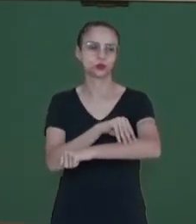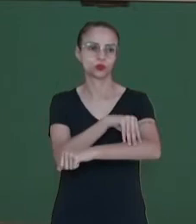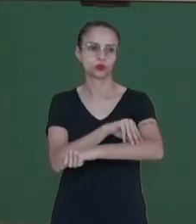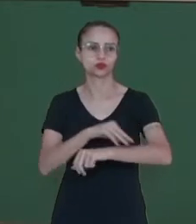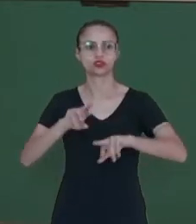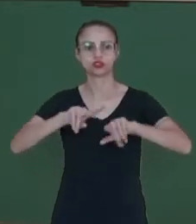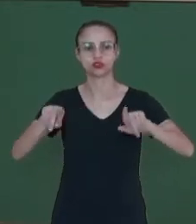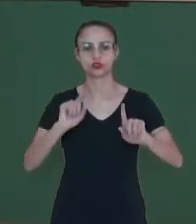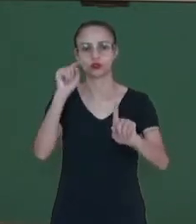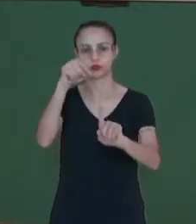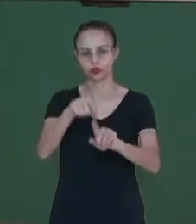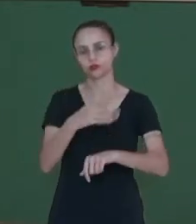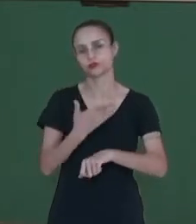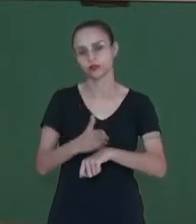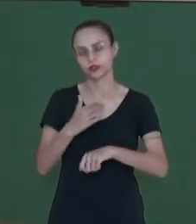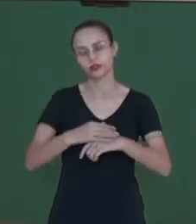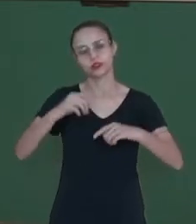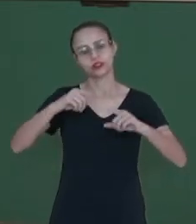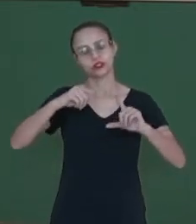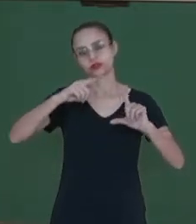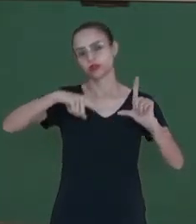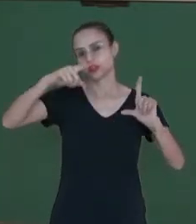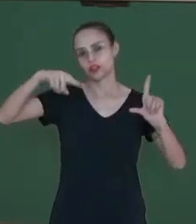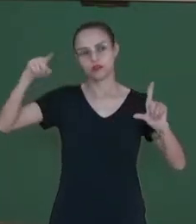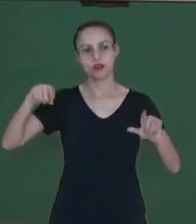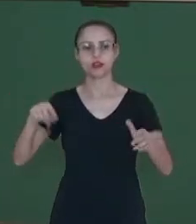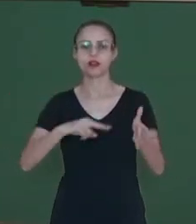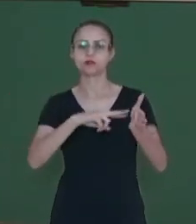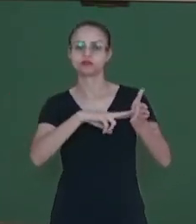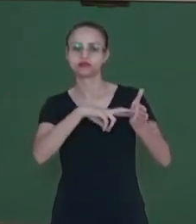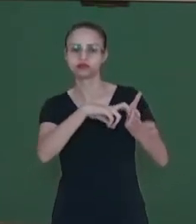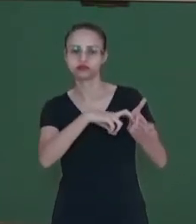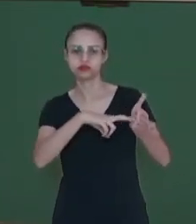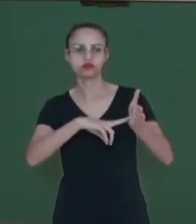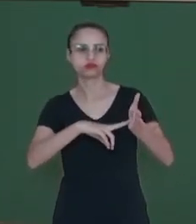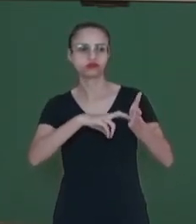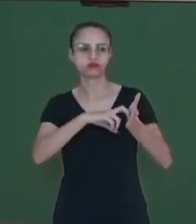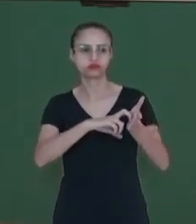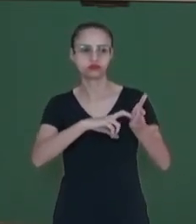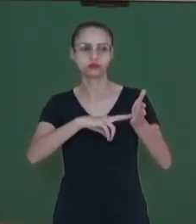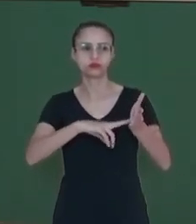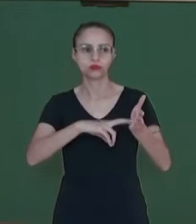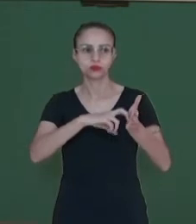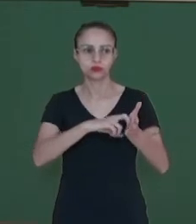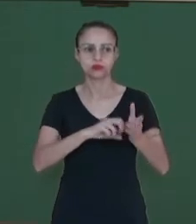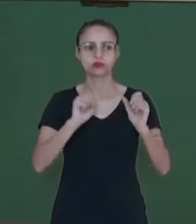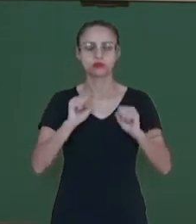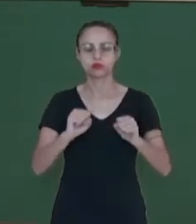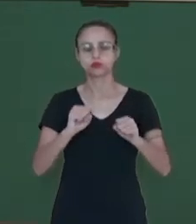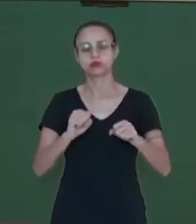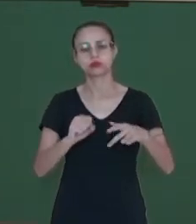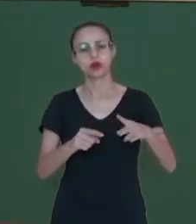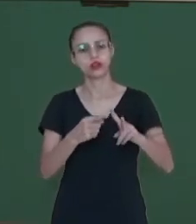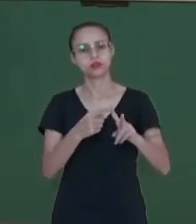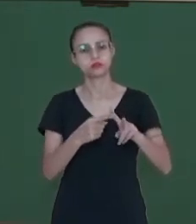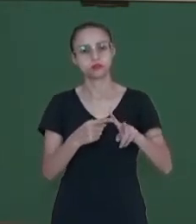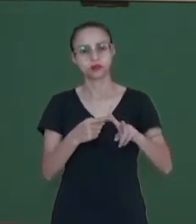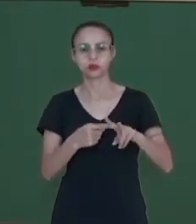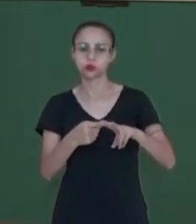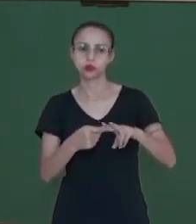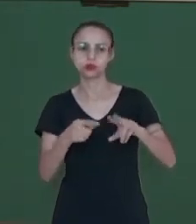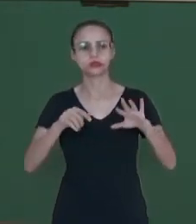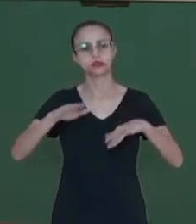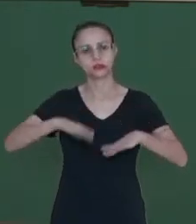diferentes objetivos e níveis de praticante. Então, o leg press pode trabalhar aqui parte da coxa, da perna, também pode trabalhar a panturrilha. Então, para ir, por